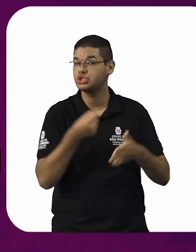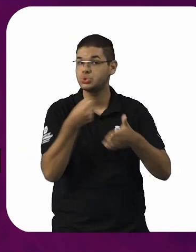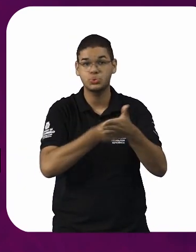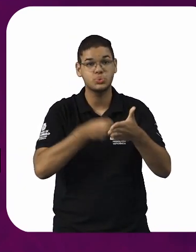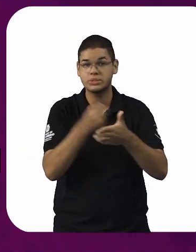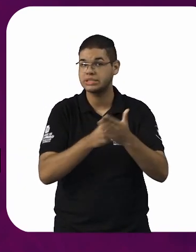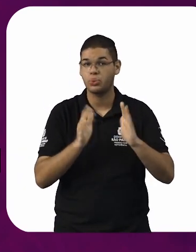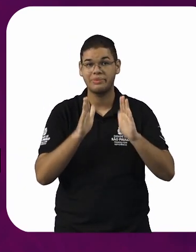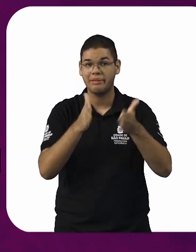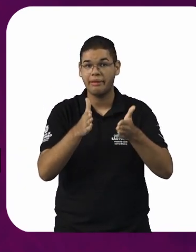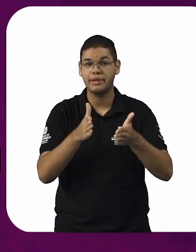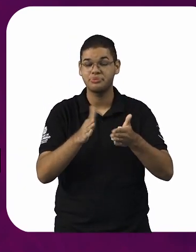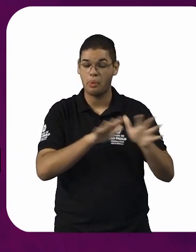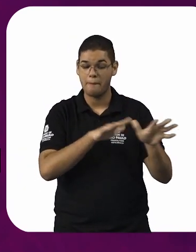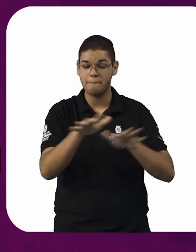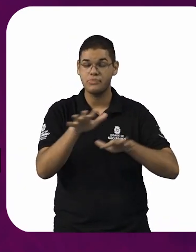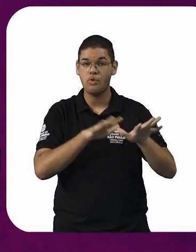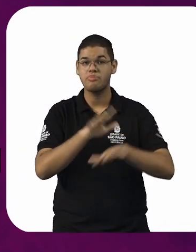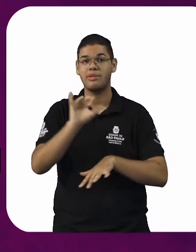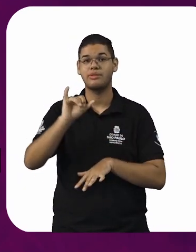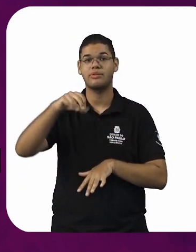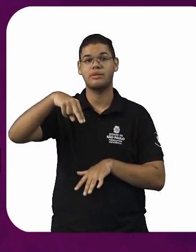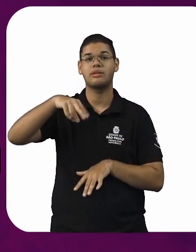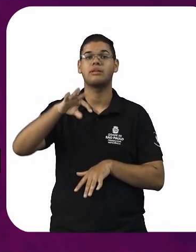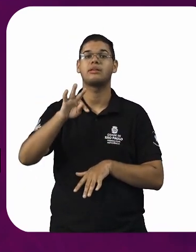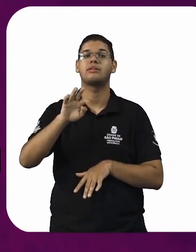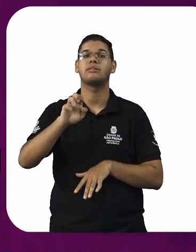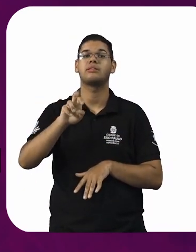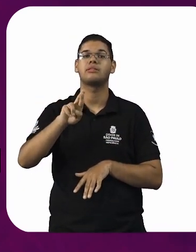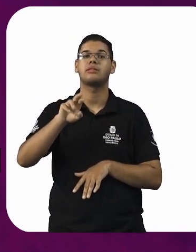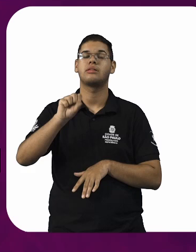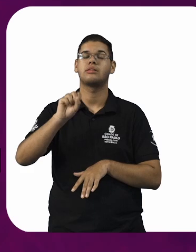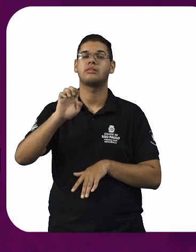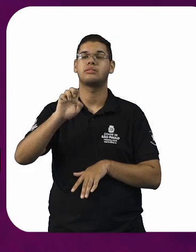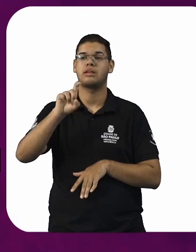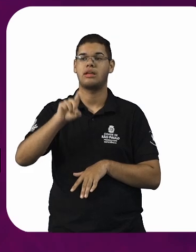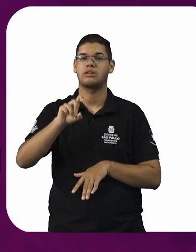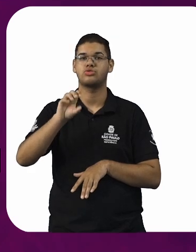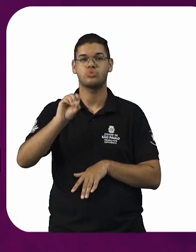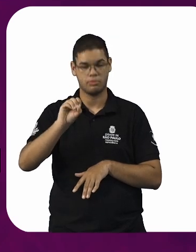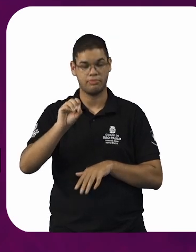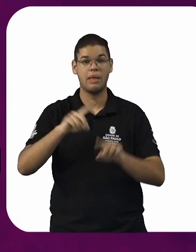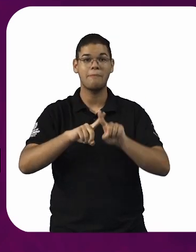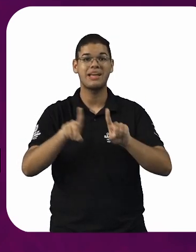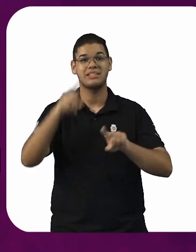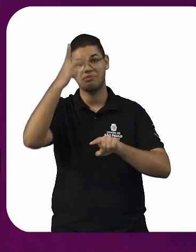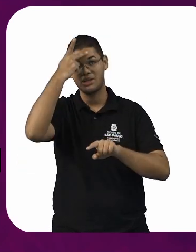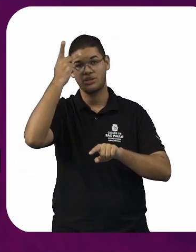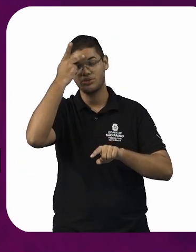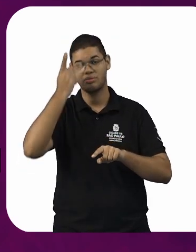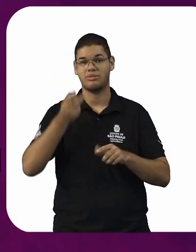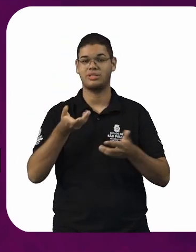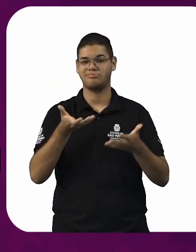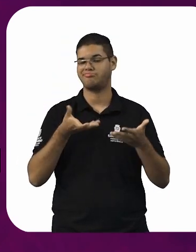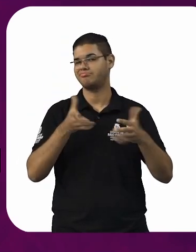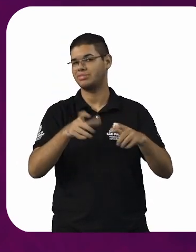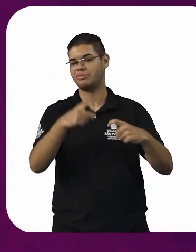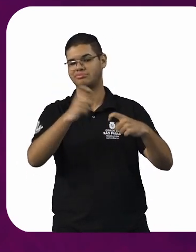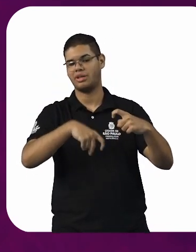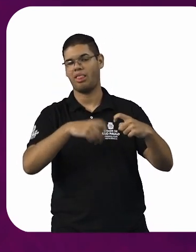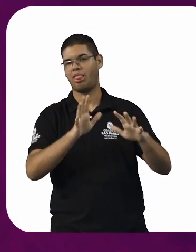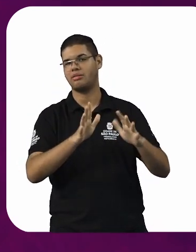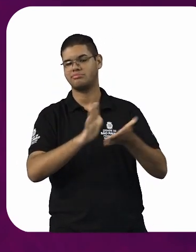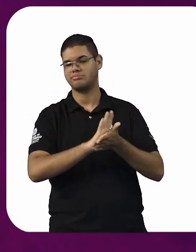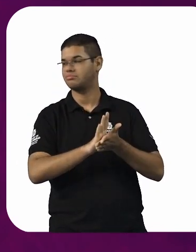O movimento intersexo, que eu colaboro, luta contra isso. Mas a pessoa intersexo que não se identifica com o sexo que escolheram para ela